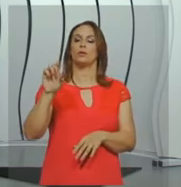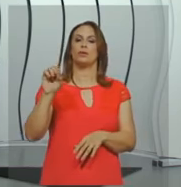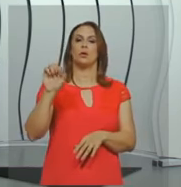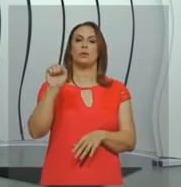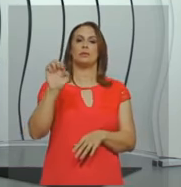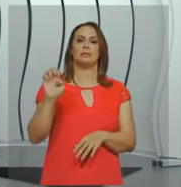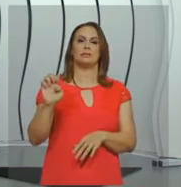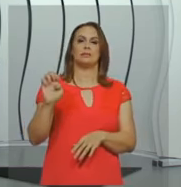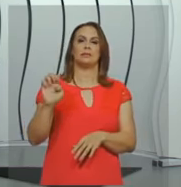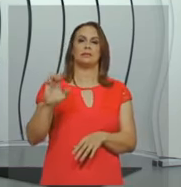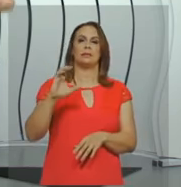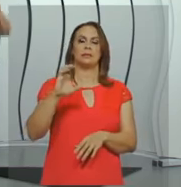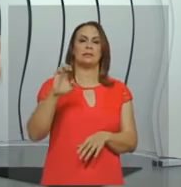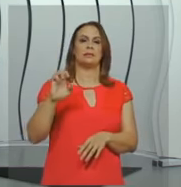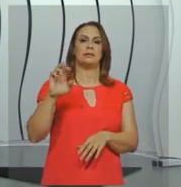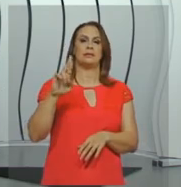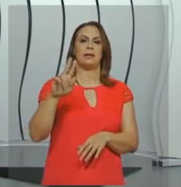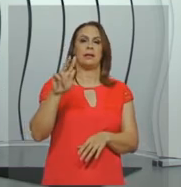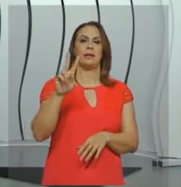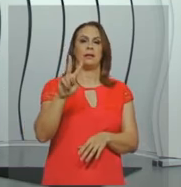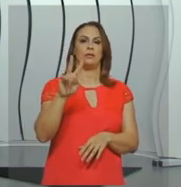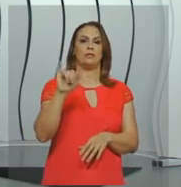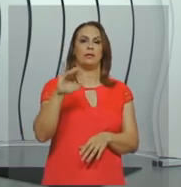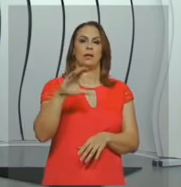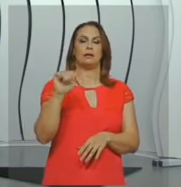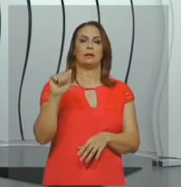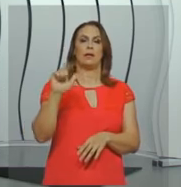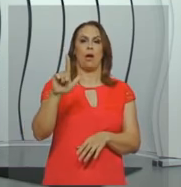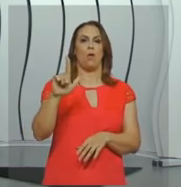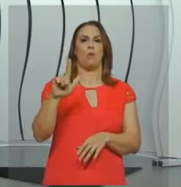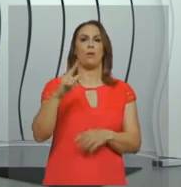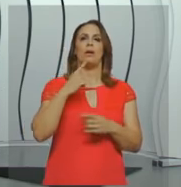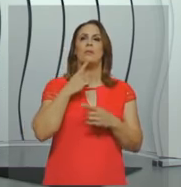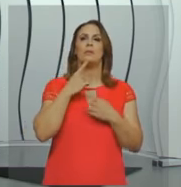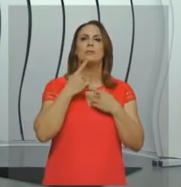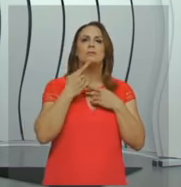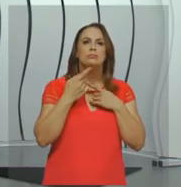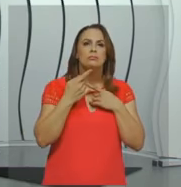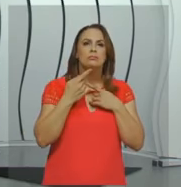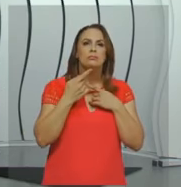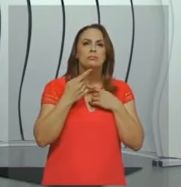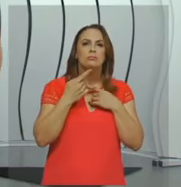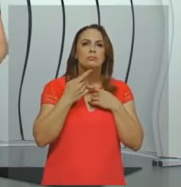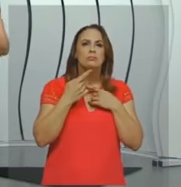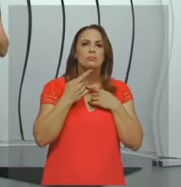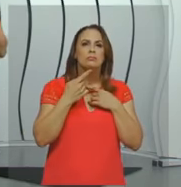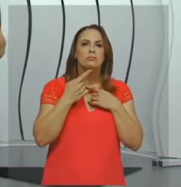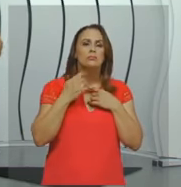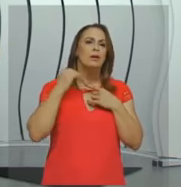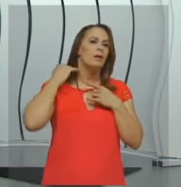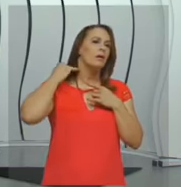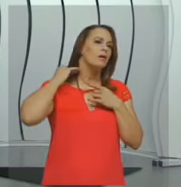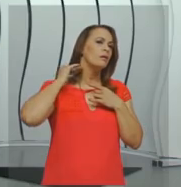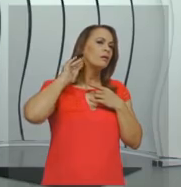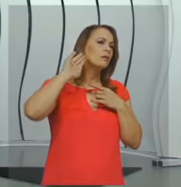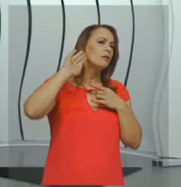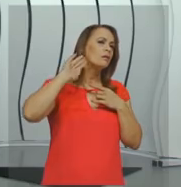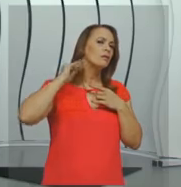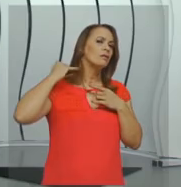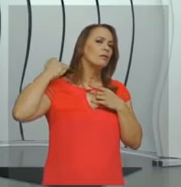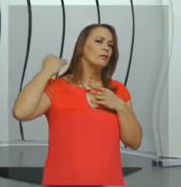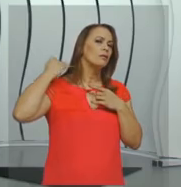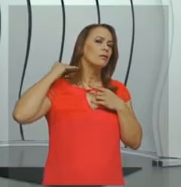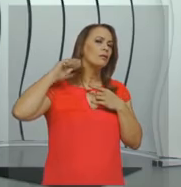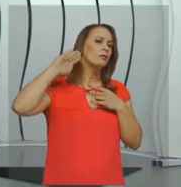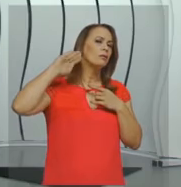inverso, você está jogando a cabeça para frente, então vai aumentar essa inclinação, tá, gente? Tudo isso, ao